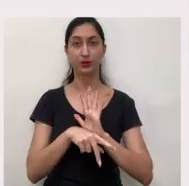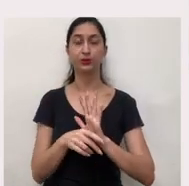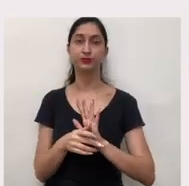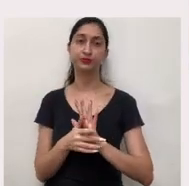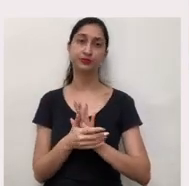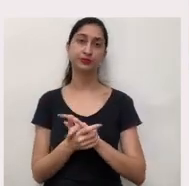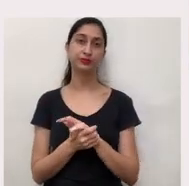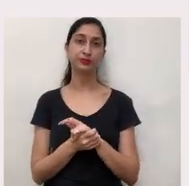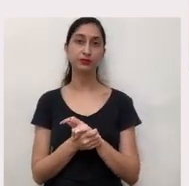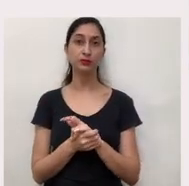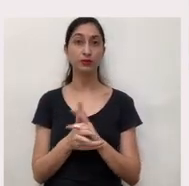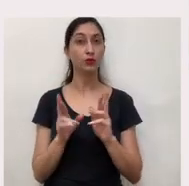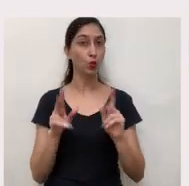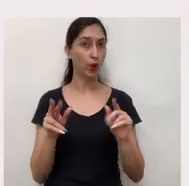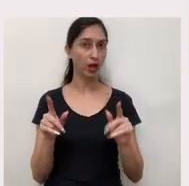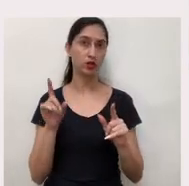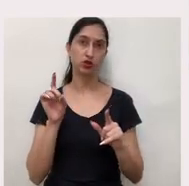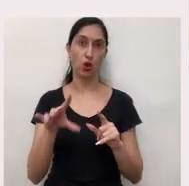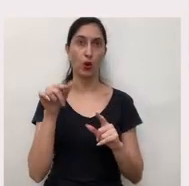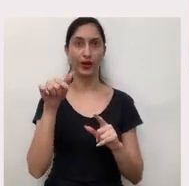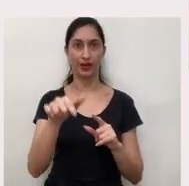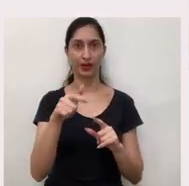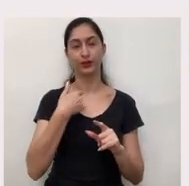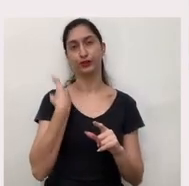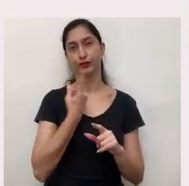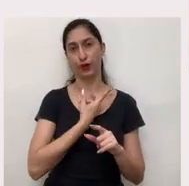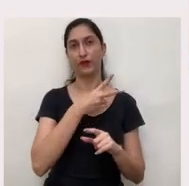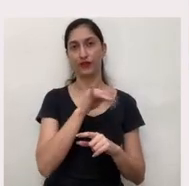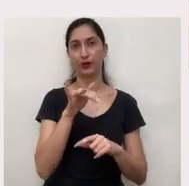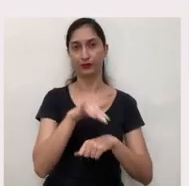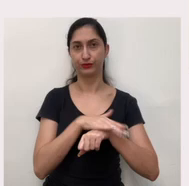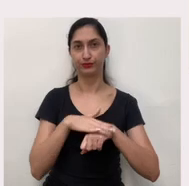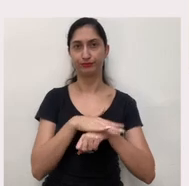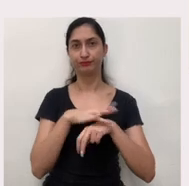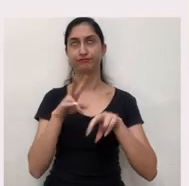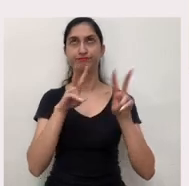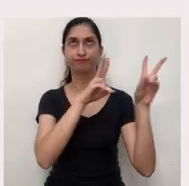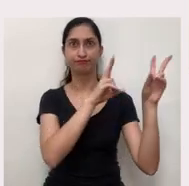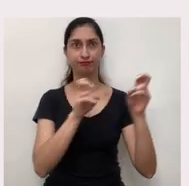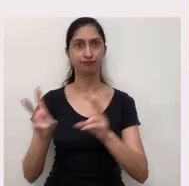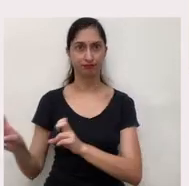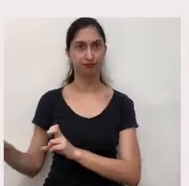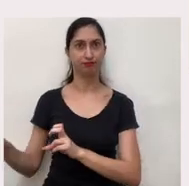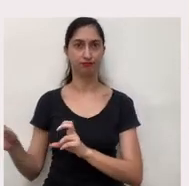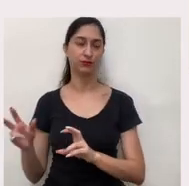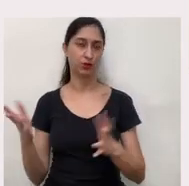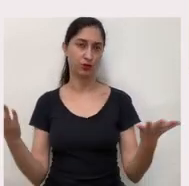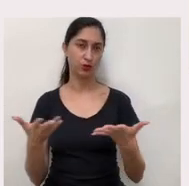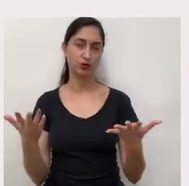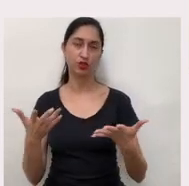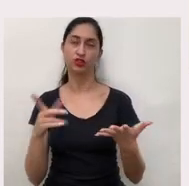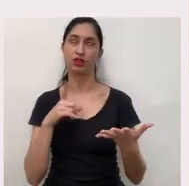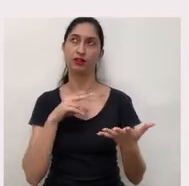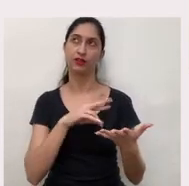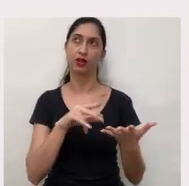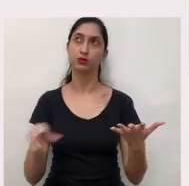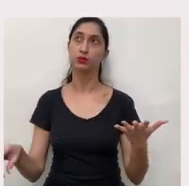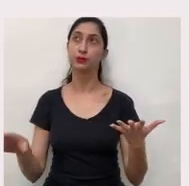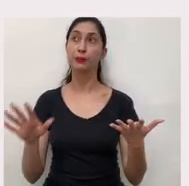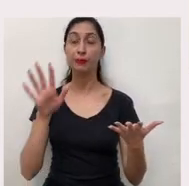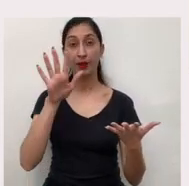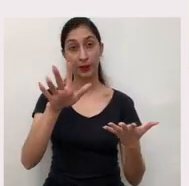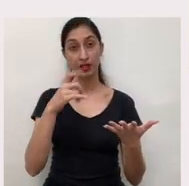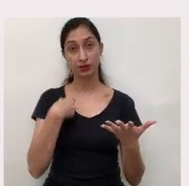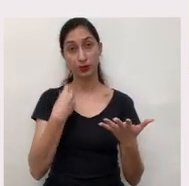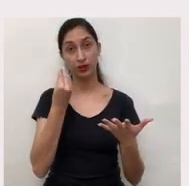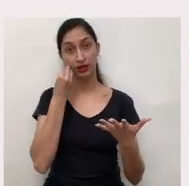embora não seja só dele que a gente vai falar hoje, né? E aí eu tentei